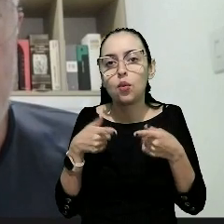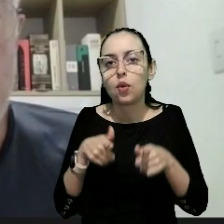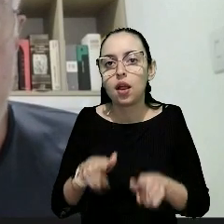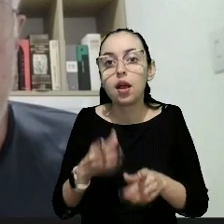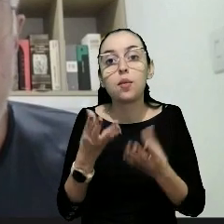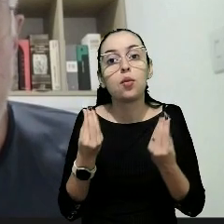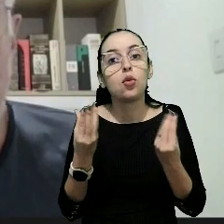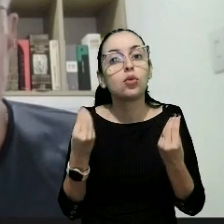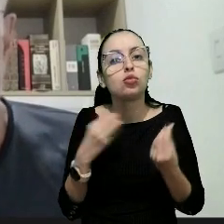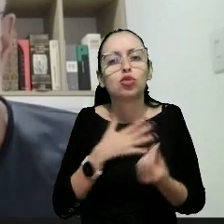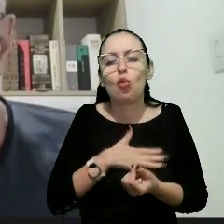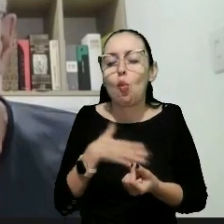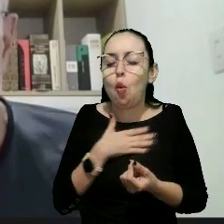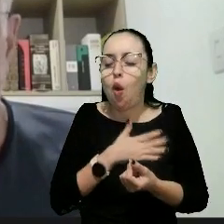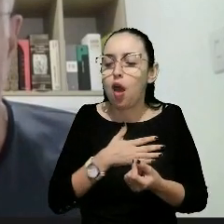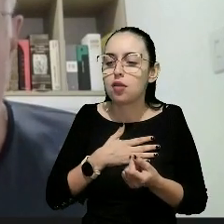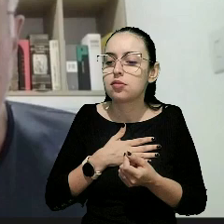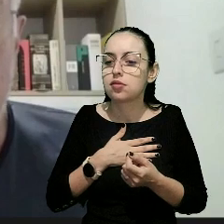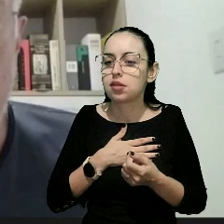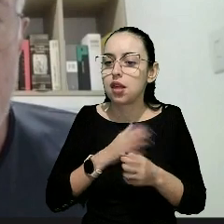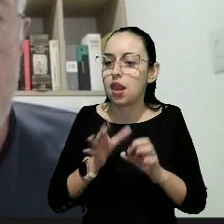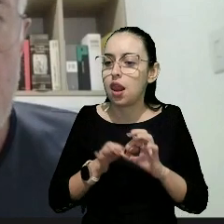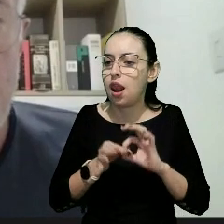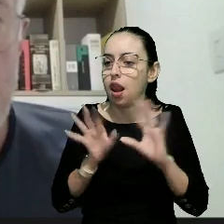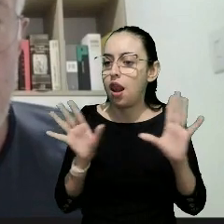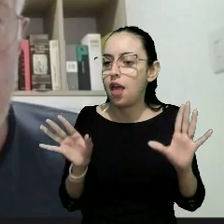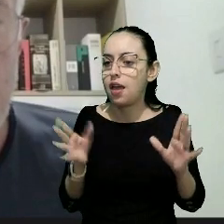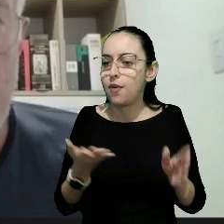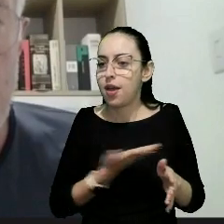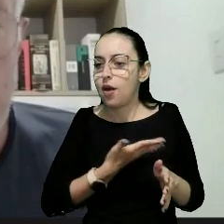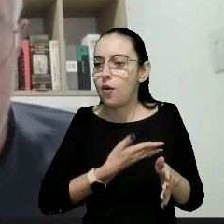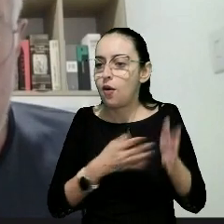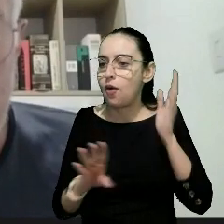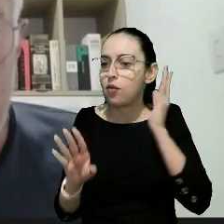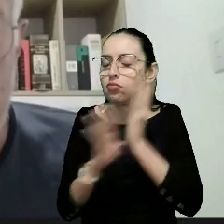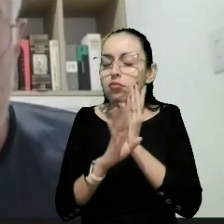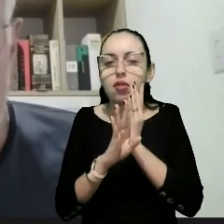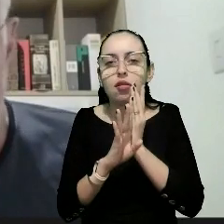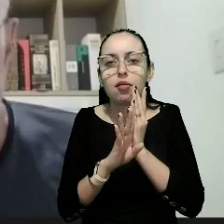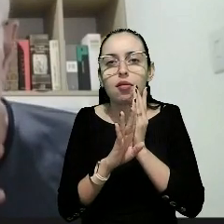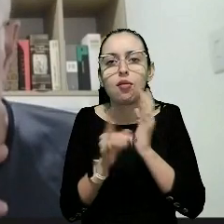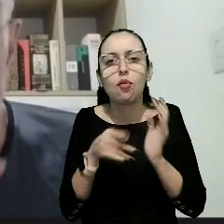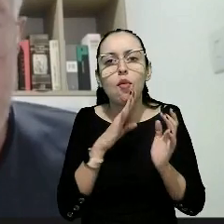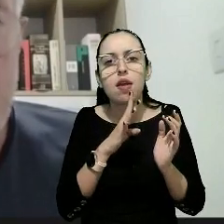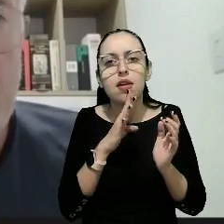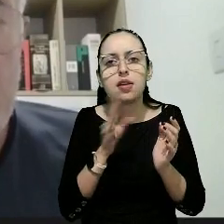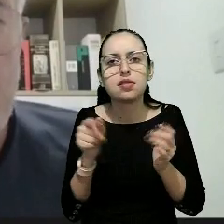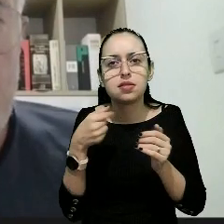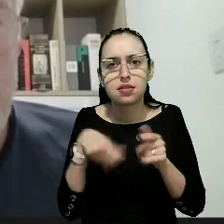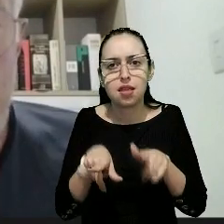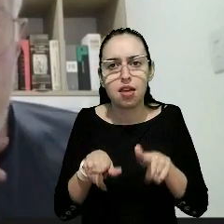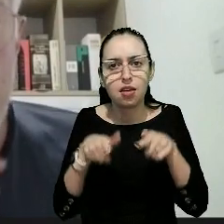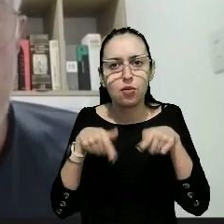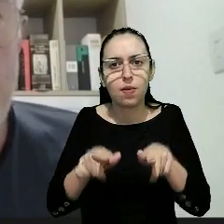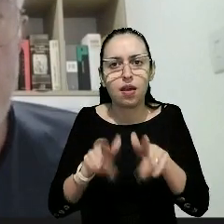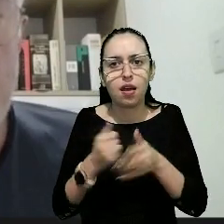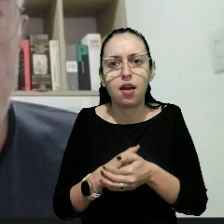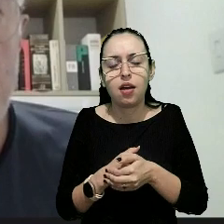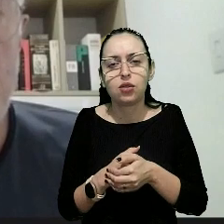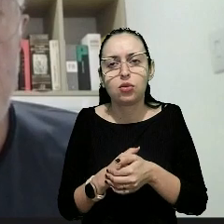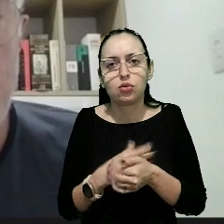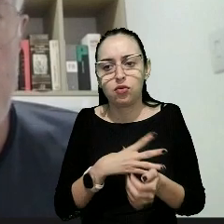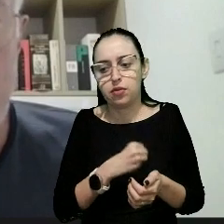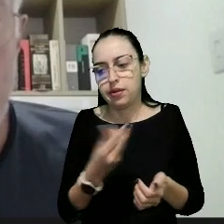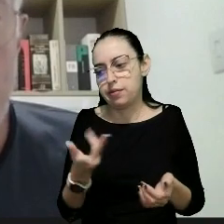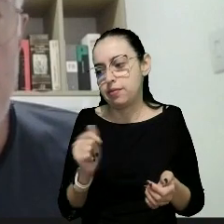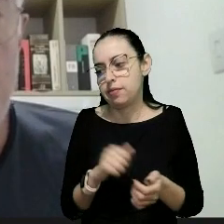porque, aliás, é um lugar que eles vão muito, eles adoram, é um lugar de autonomia, porque eles encontram os amigos. Eu conheci os meus amigos